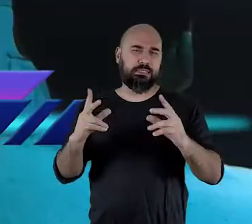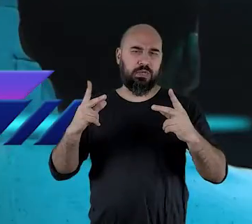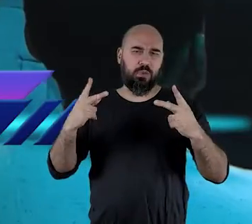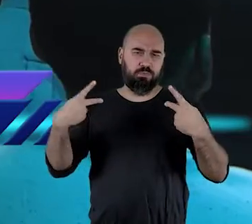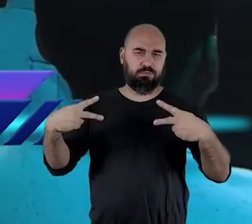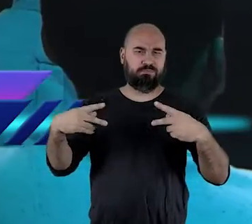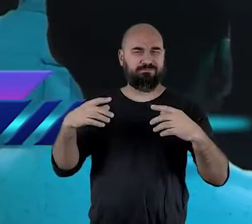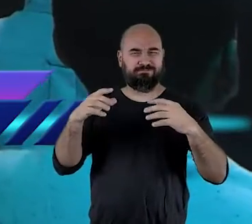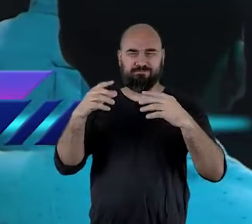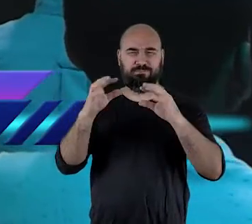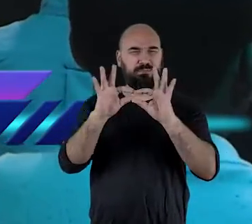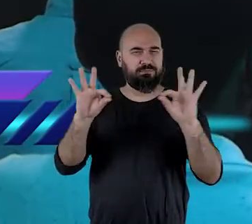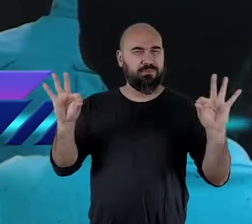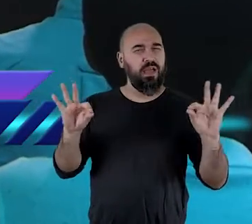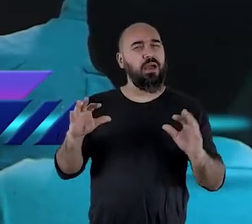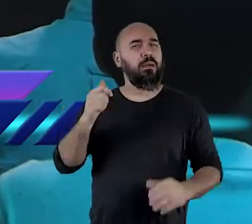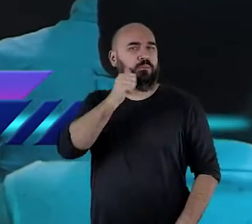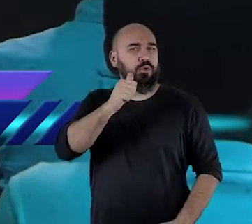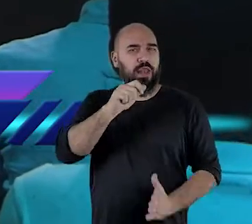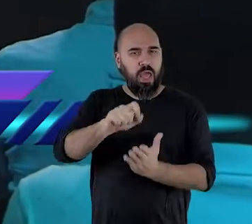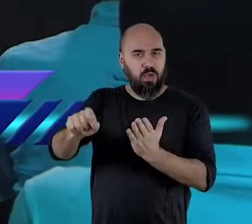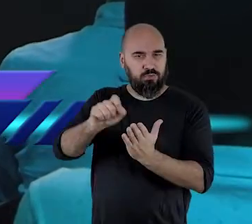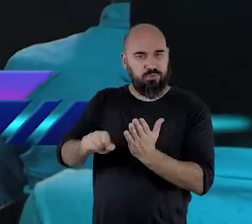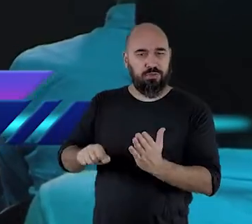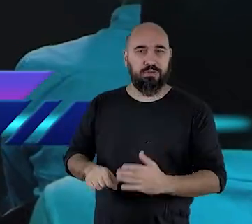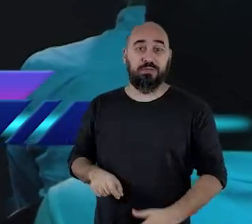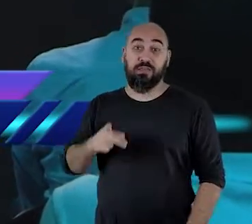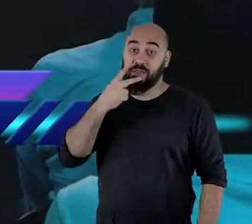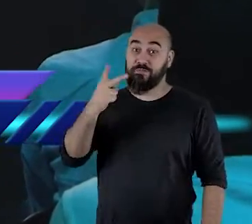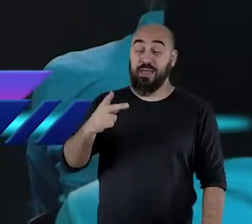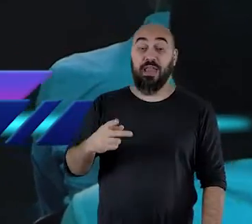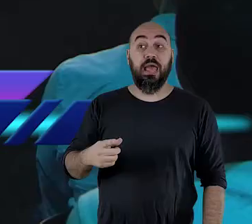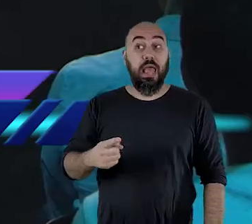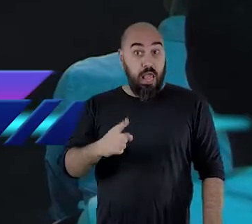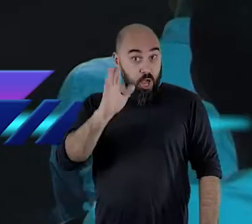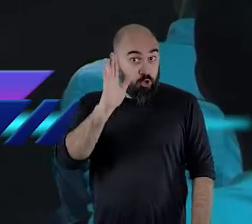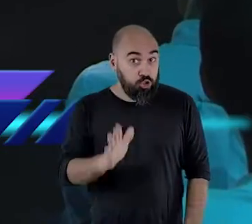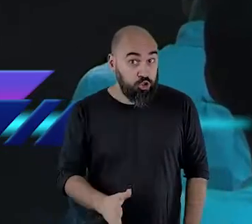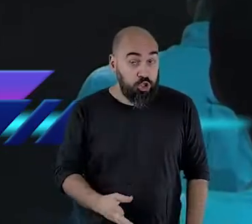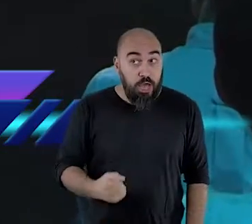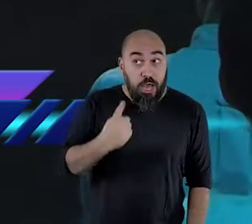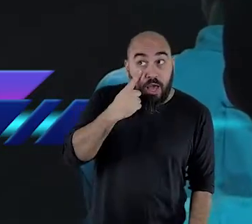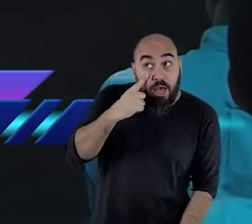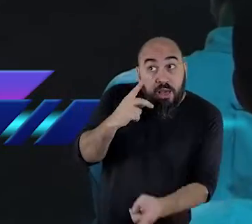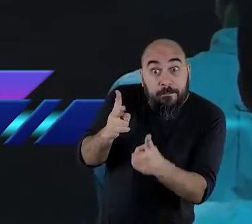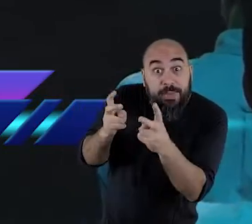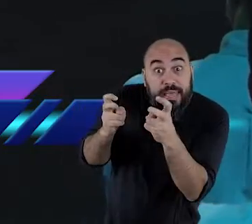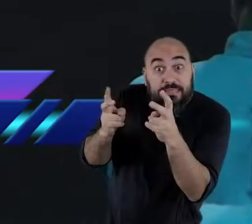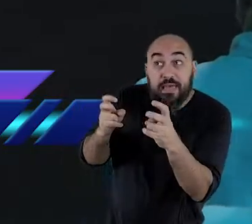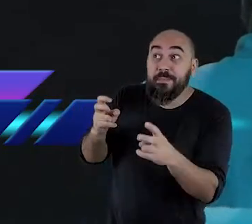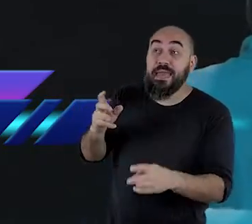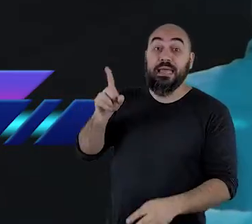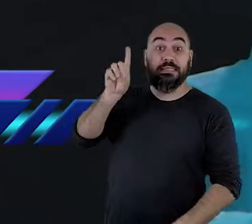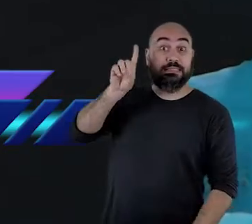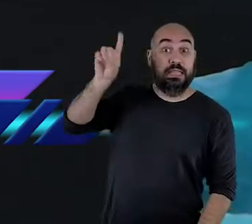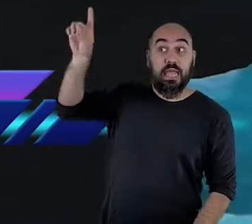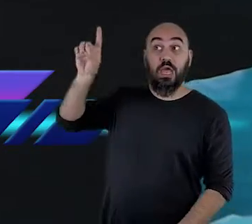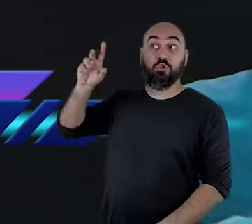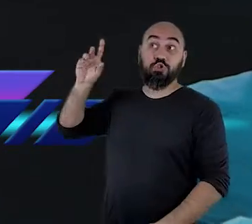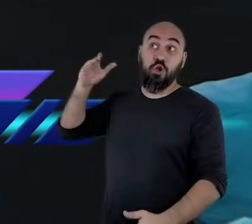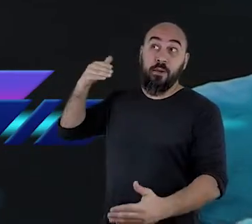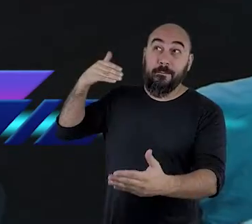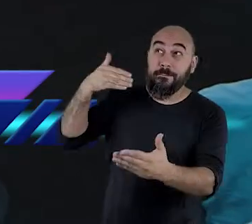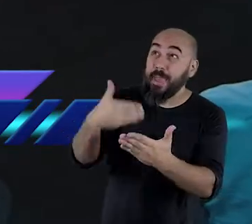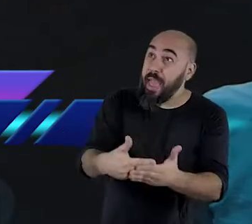assim: ouça os passos de um Deus que se aproxima. Em outras palavras, nós já sabemos